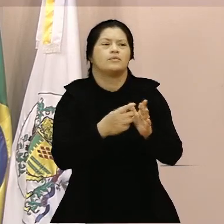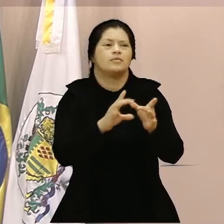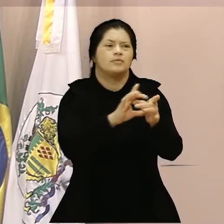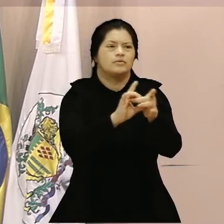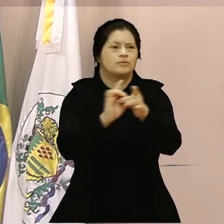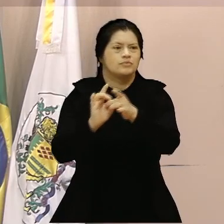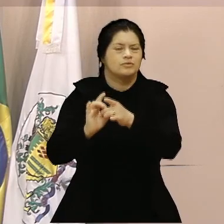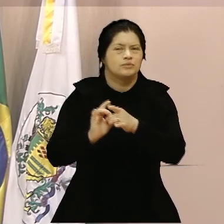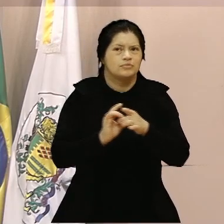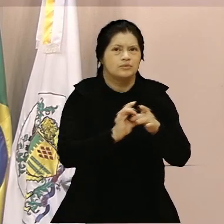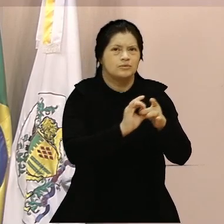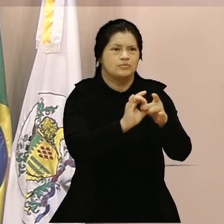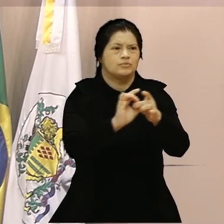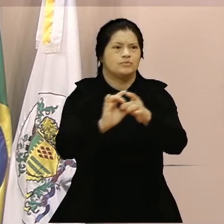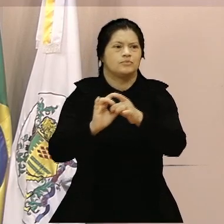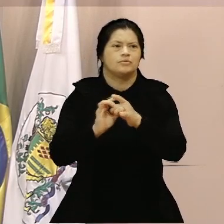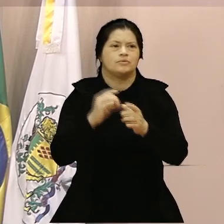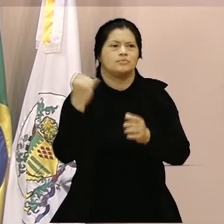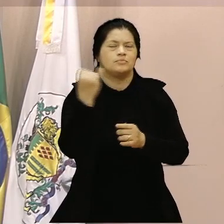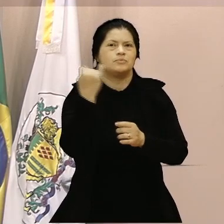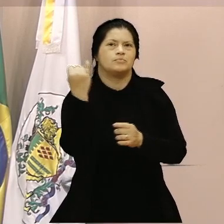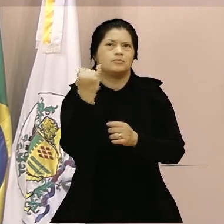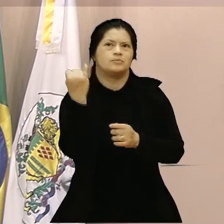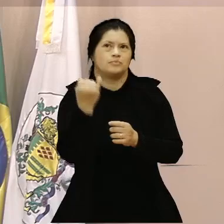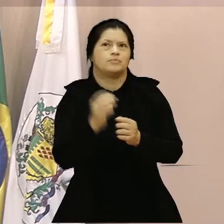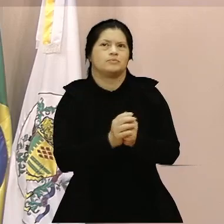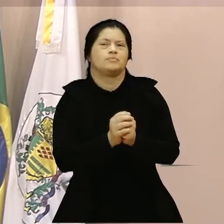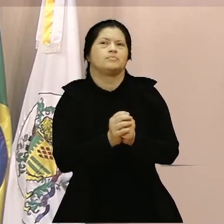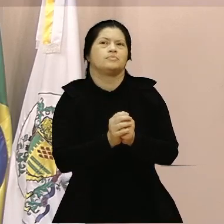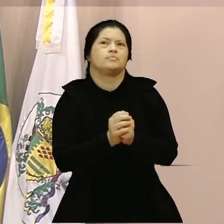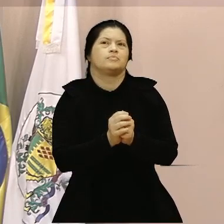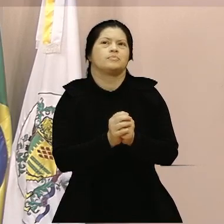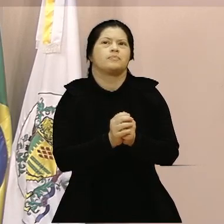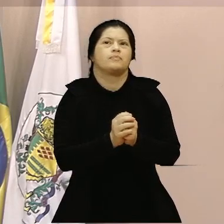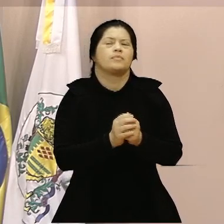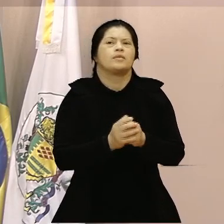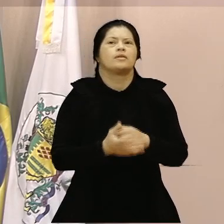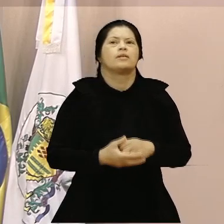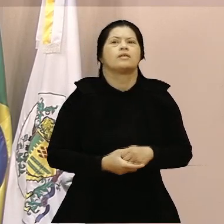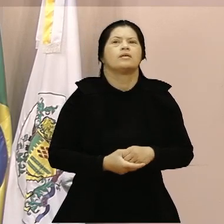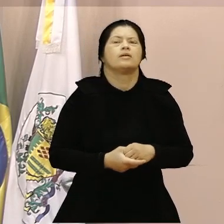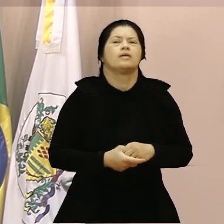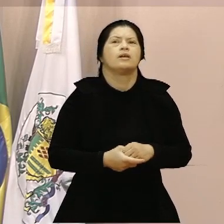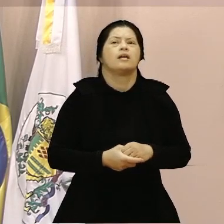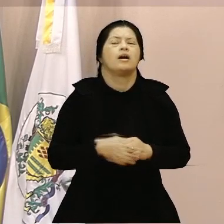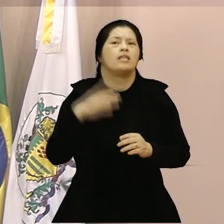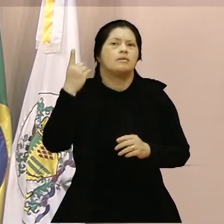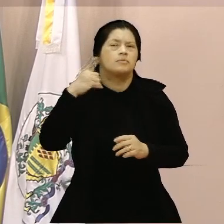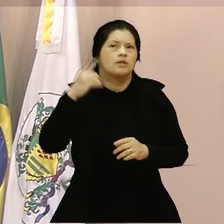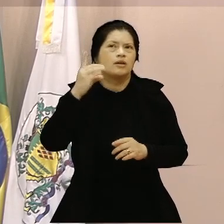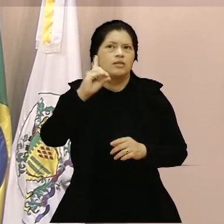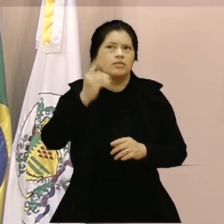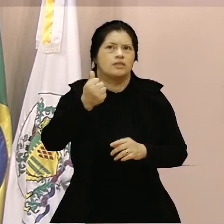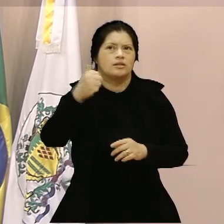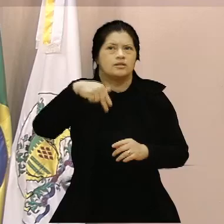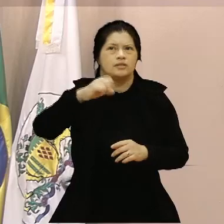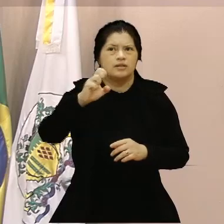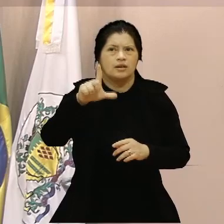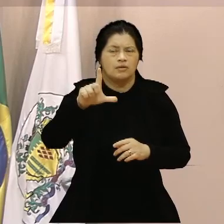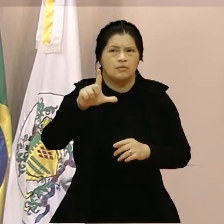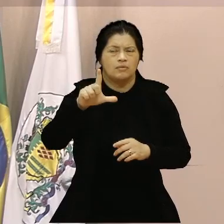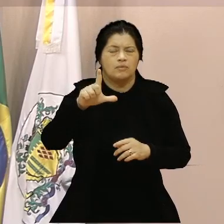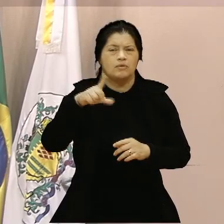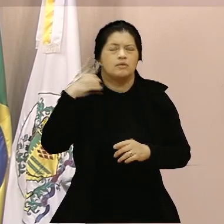Ele usava o Daniel da TV, era muito mais fácil do que usar o Daniel Tzerziak. Mas o deputado Daniel, nosso deputado federal, ele é lá